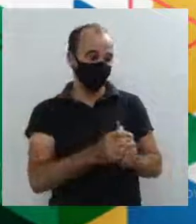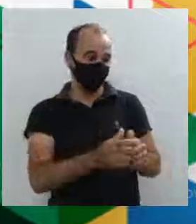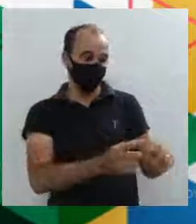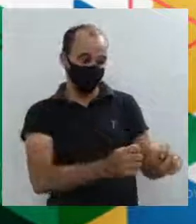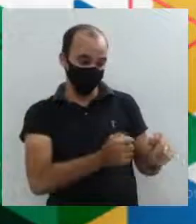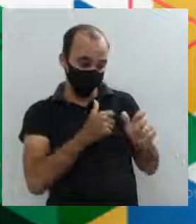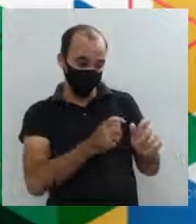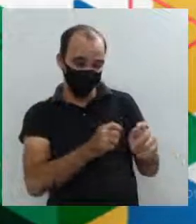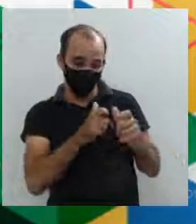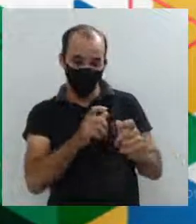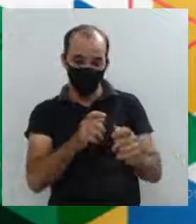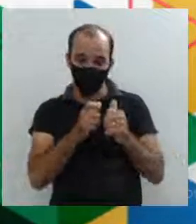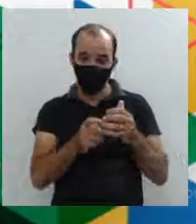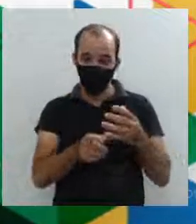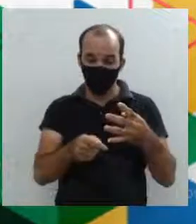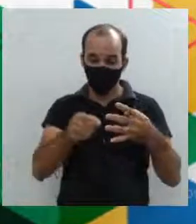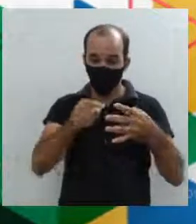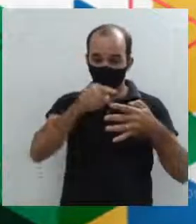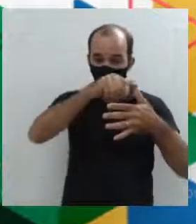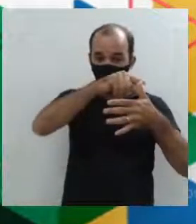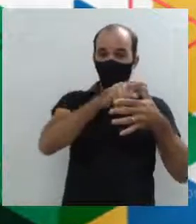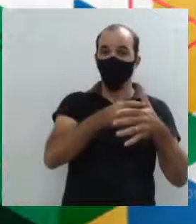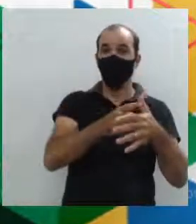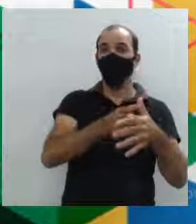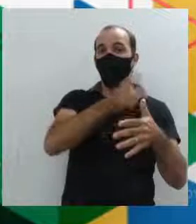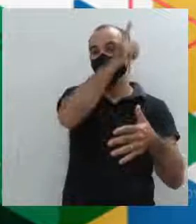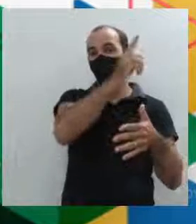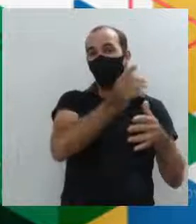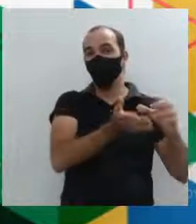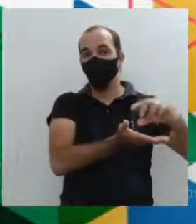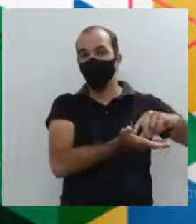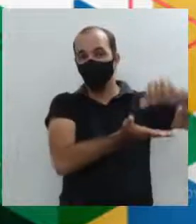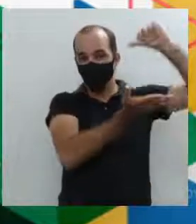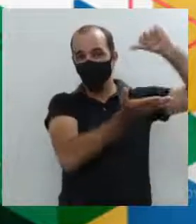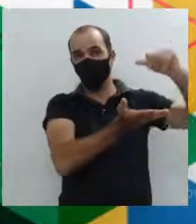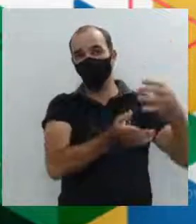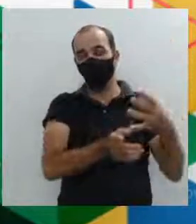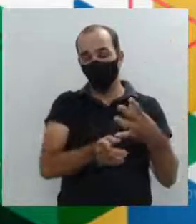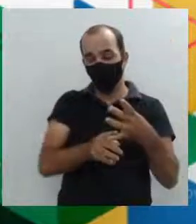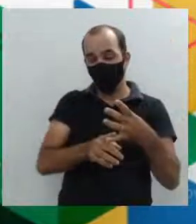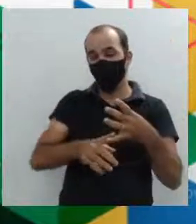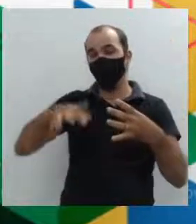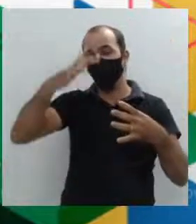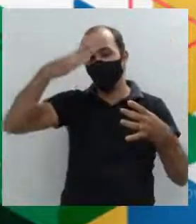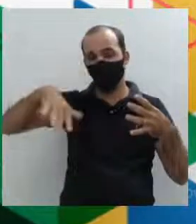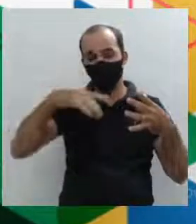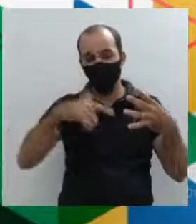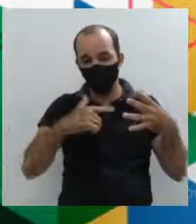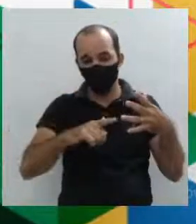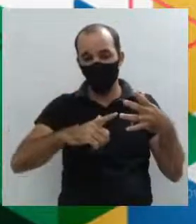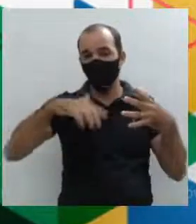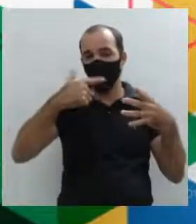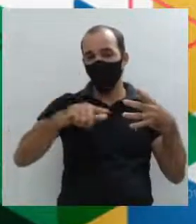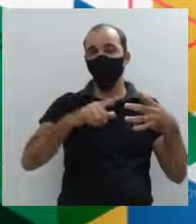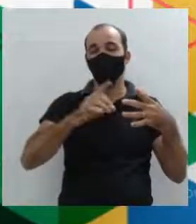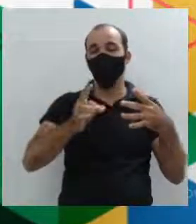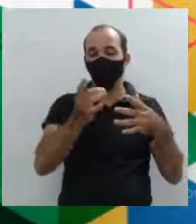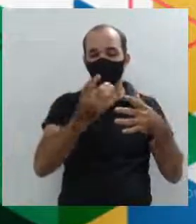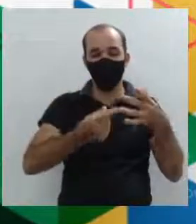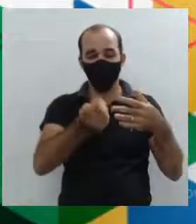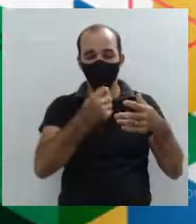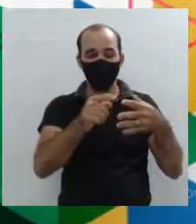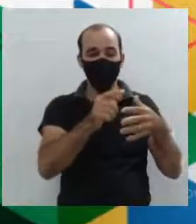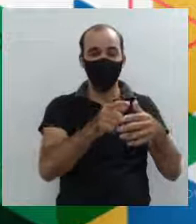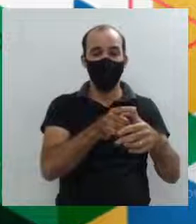é produzido algo que leve você a ter uma determinada ideia, ou quando